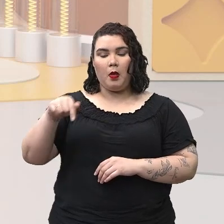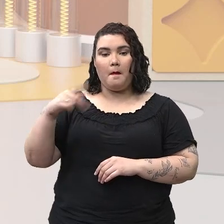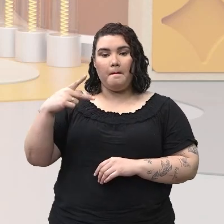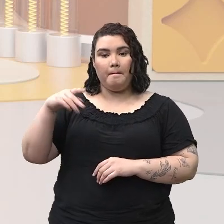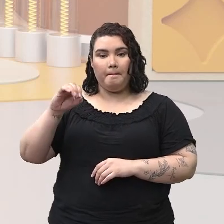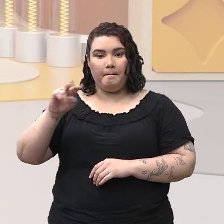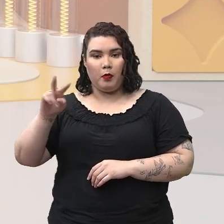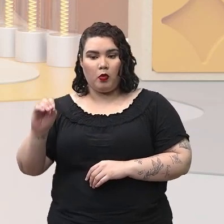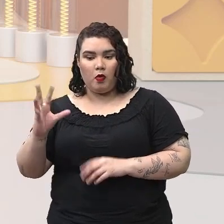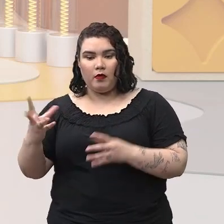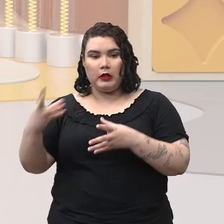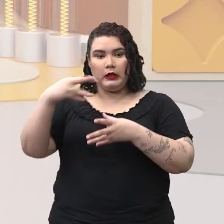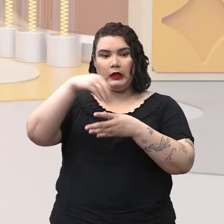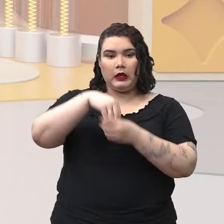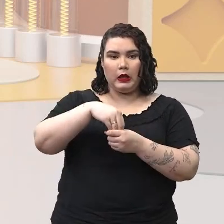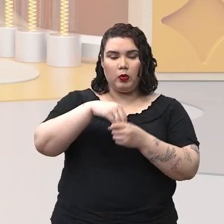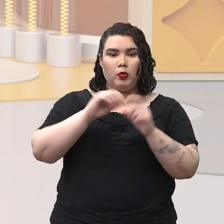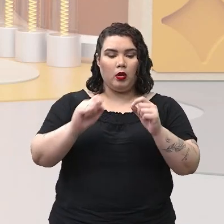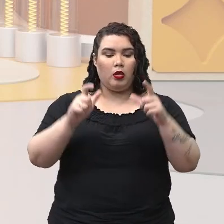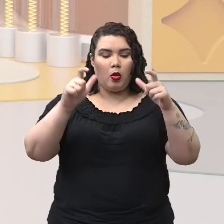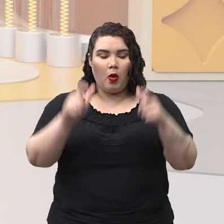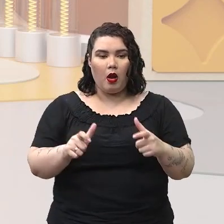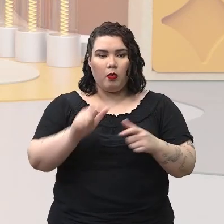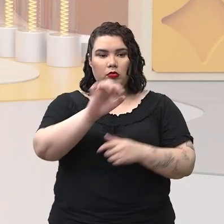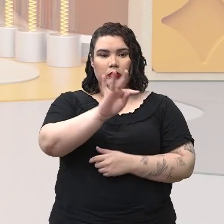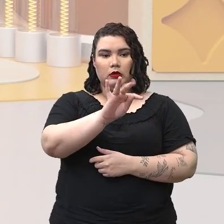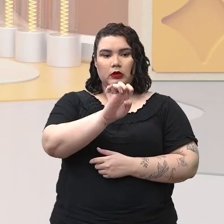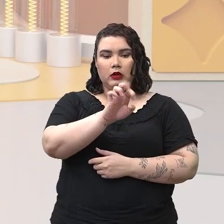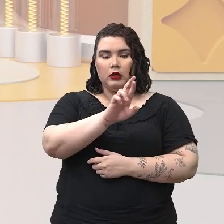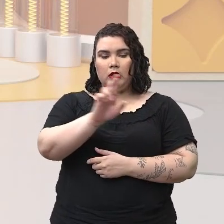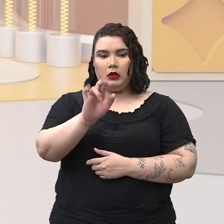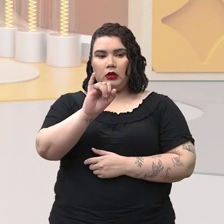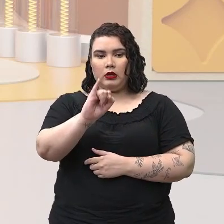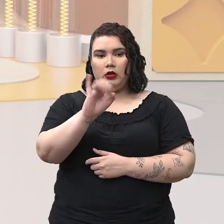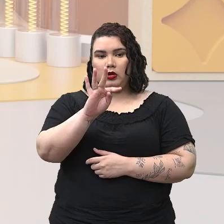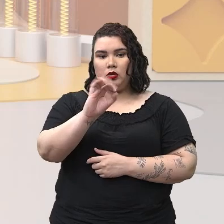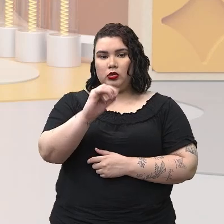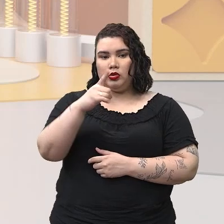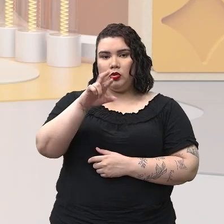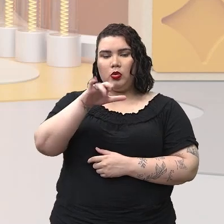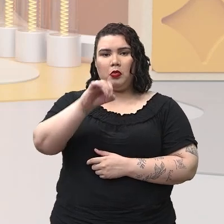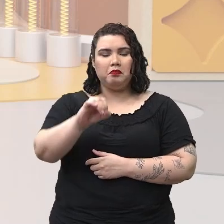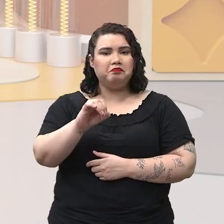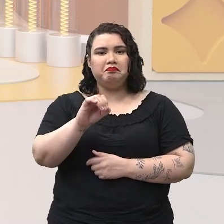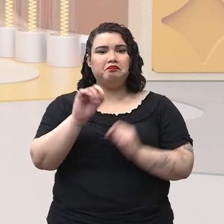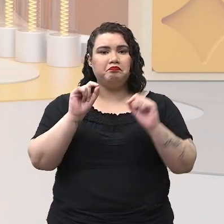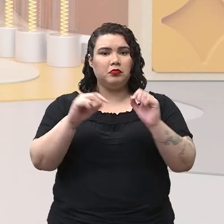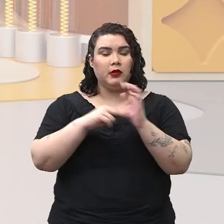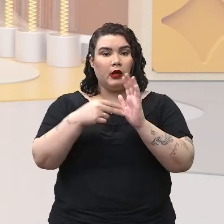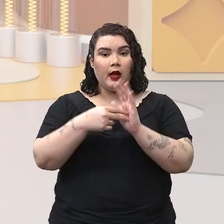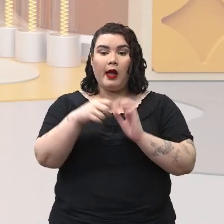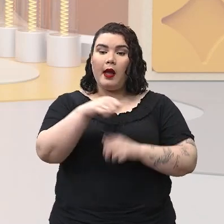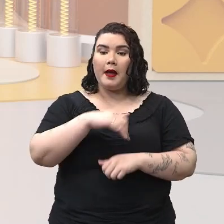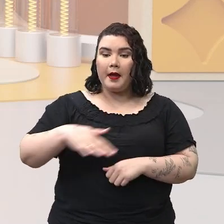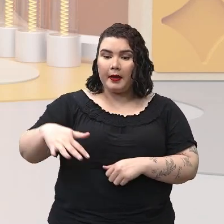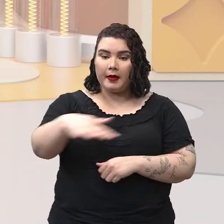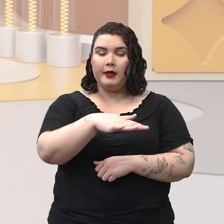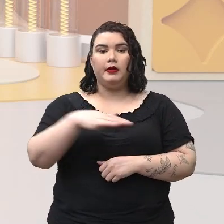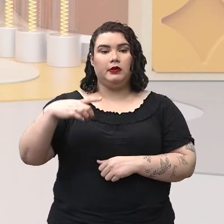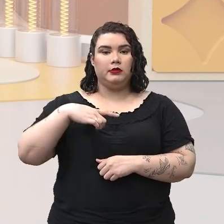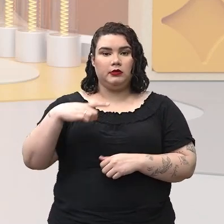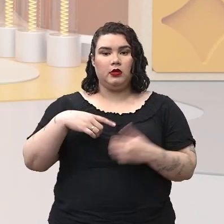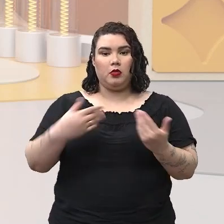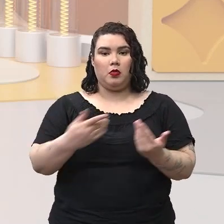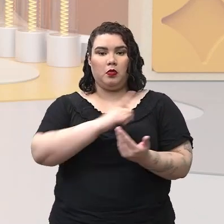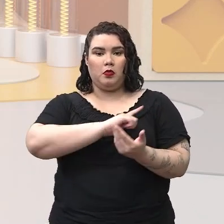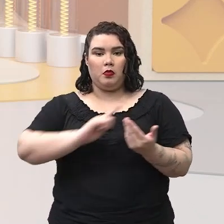ele está dentro de um território, né, como a gente está vendo aí, que é justamente a área, né? A área na qual tem ali, é